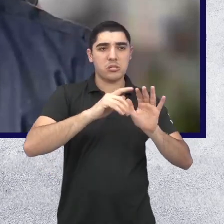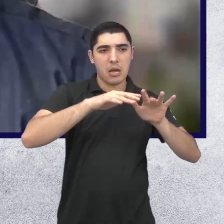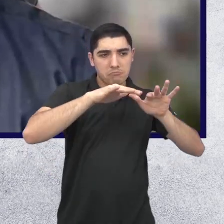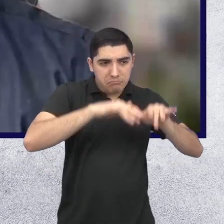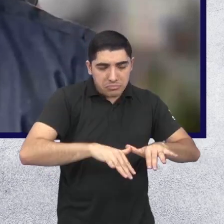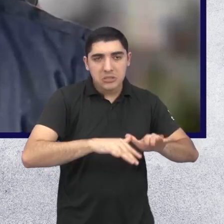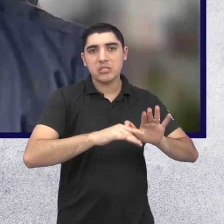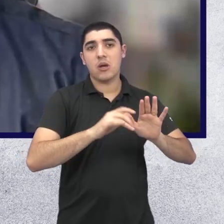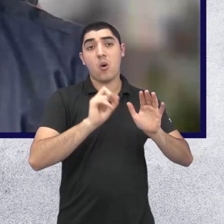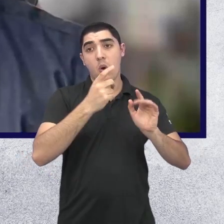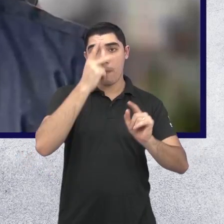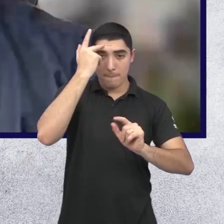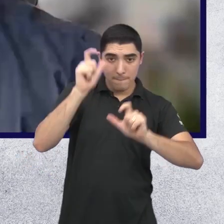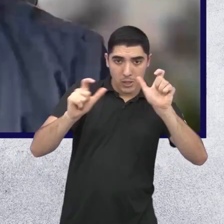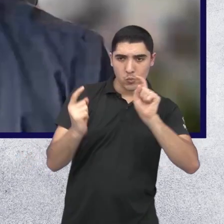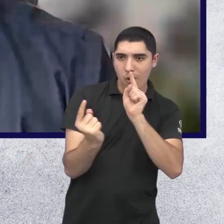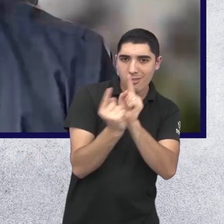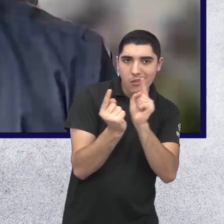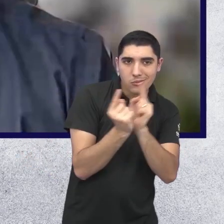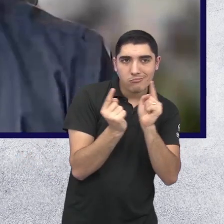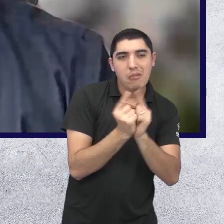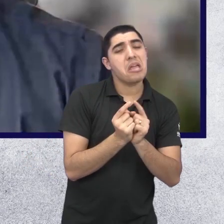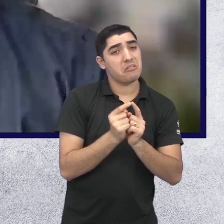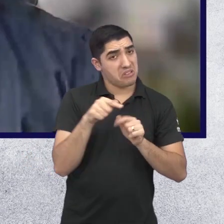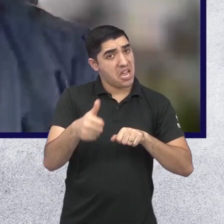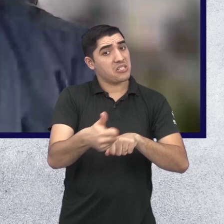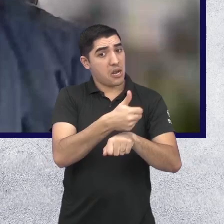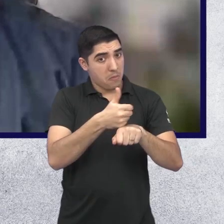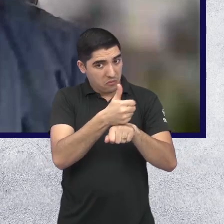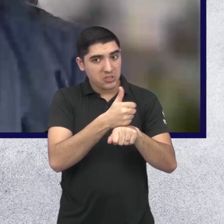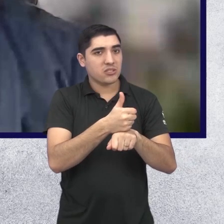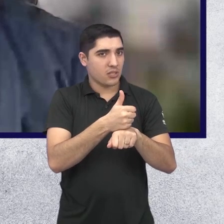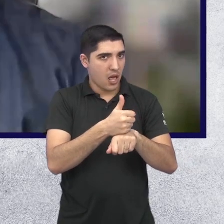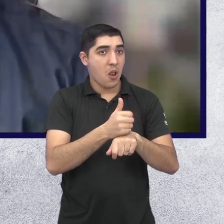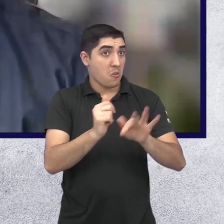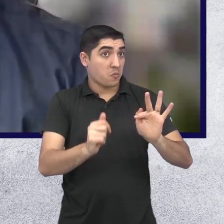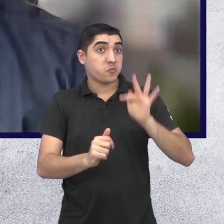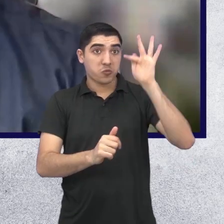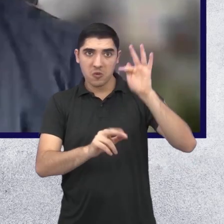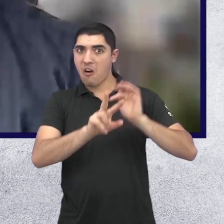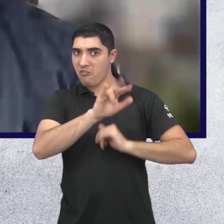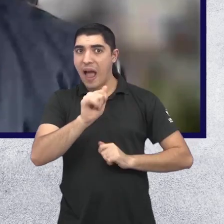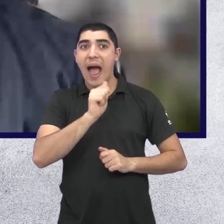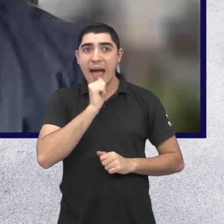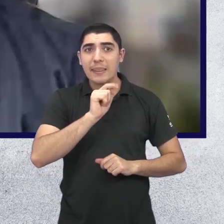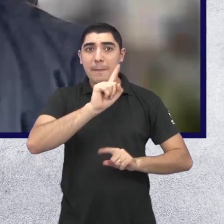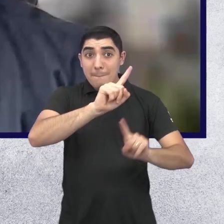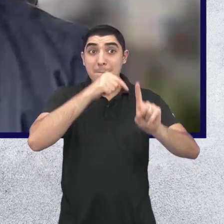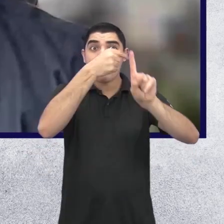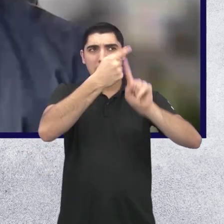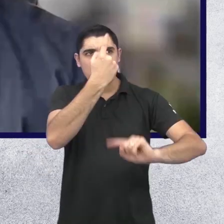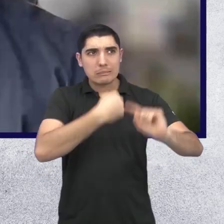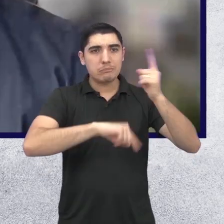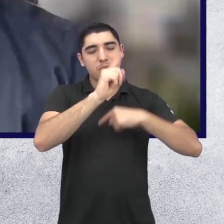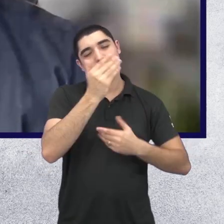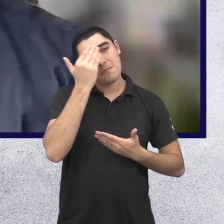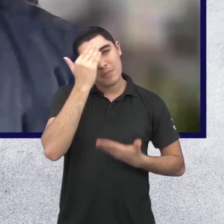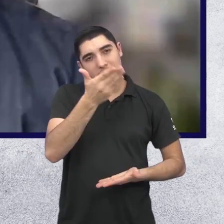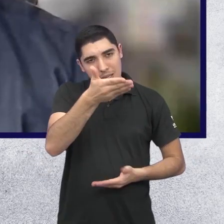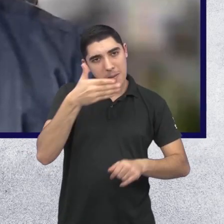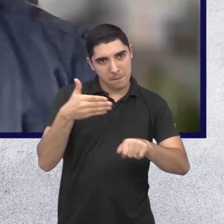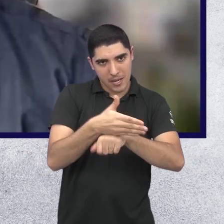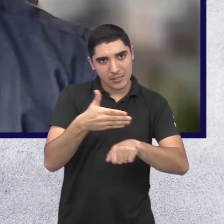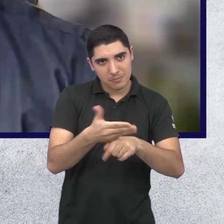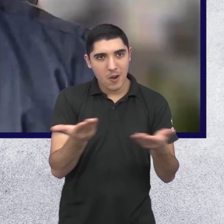atendimento ao público, então tem aí é uma profissão muito promissora aí do futuro, né, como você falou. Professor, mais uma vez, obrigada